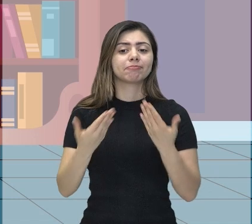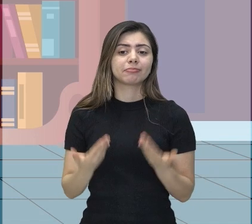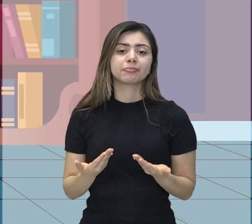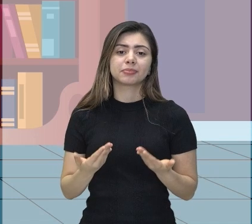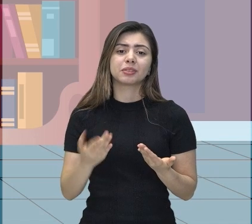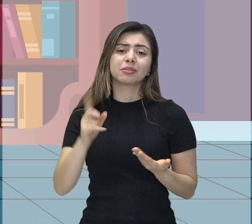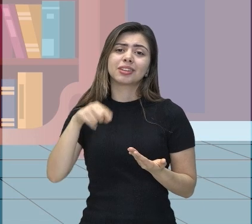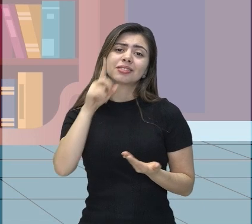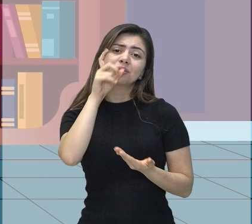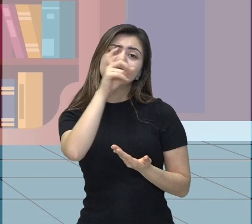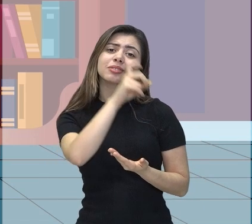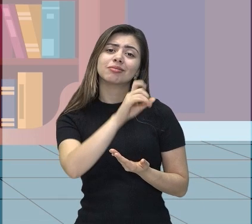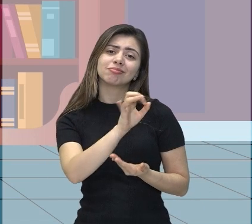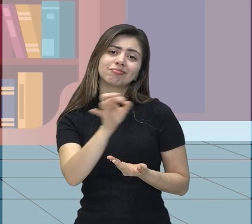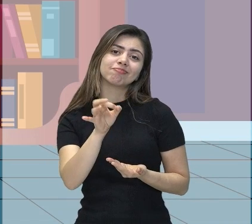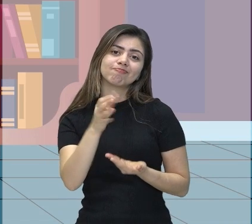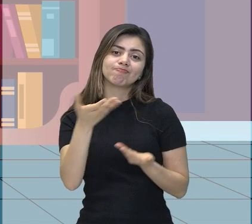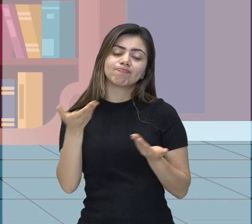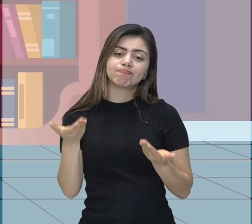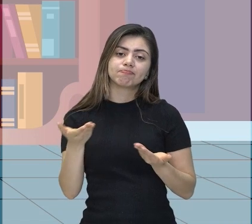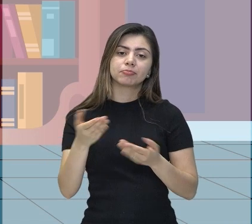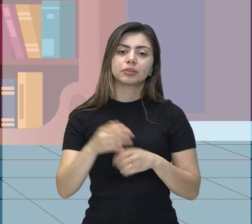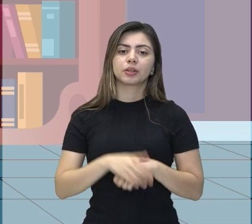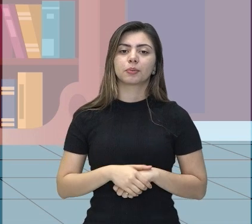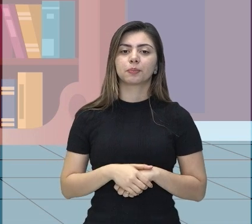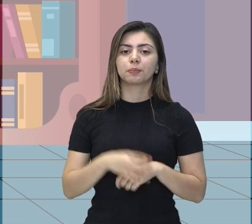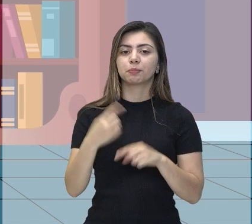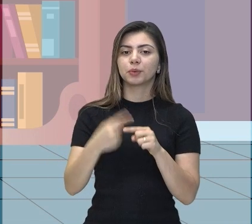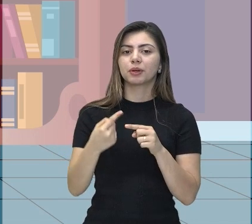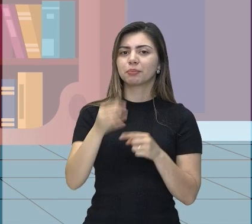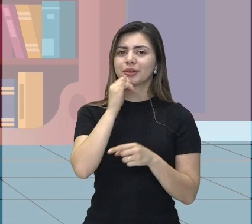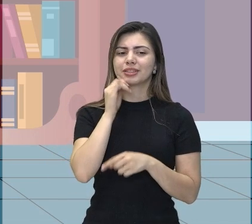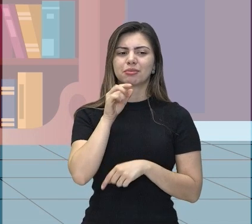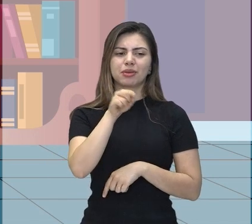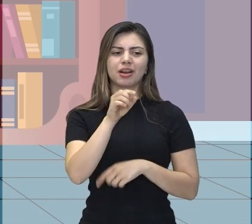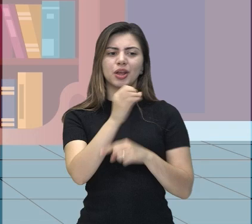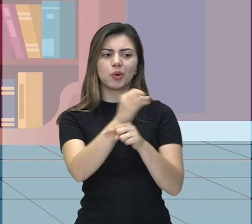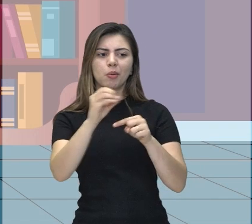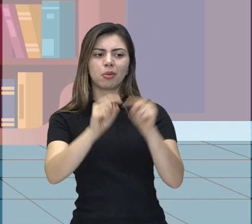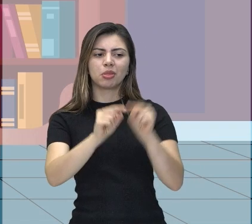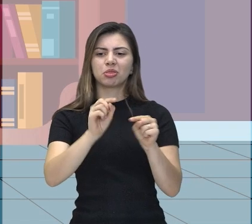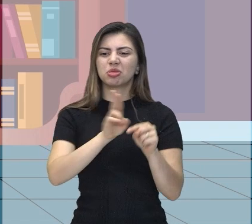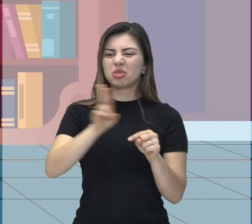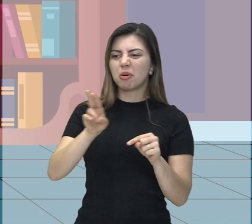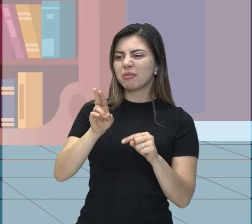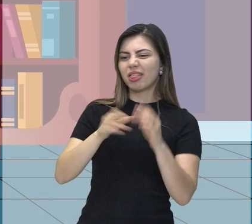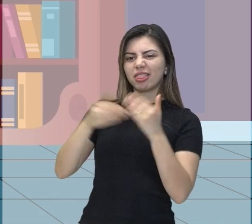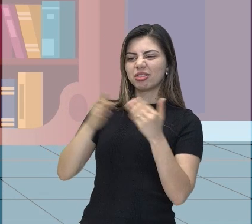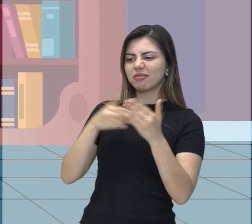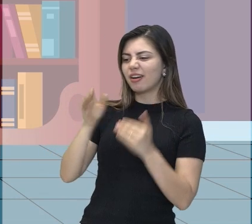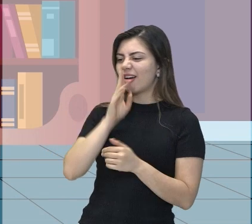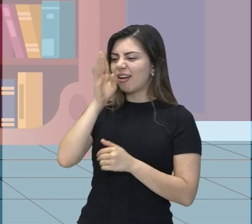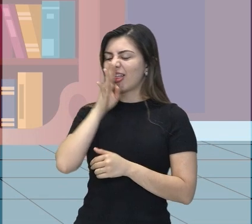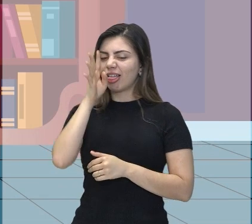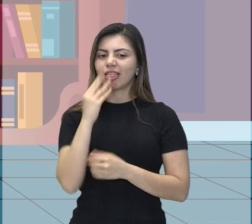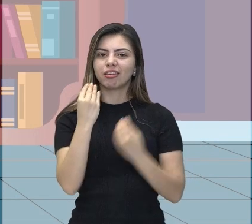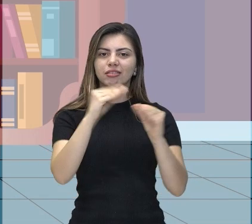muito difícil, né? Chamar um composto de qualquer jeito, de qualquer forma. Aí surge